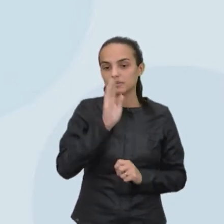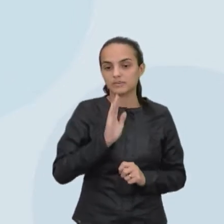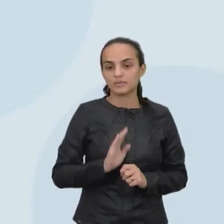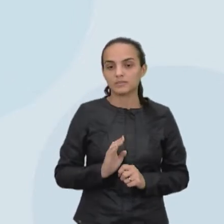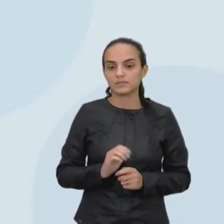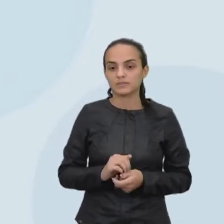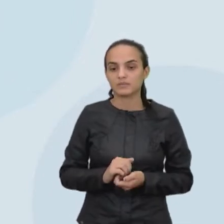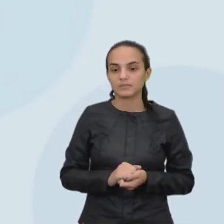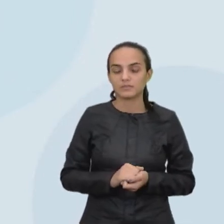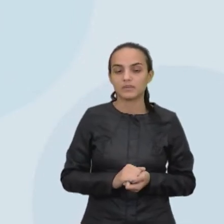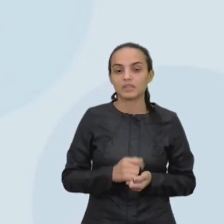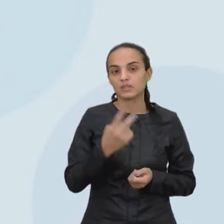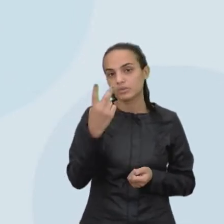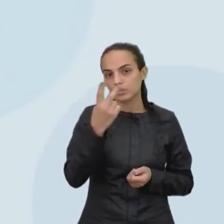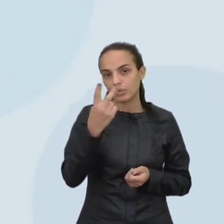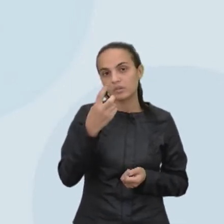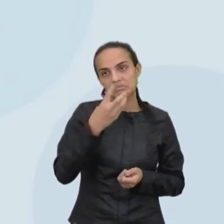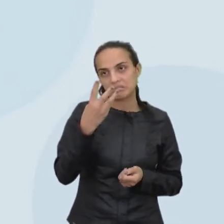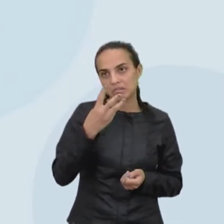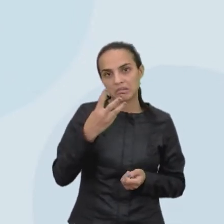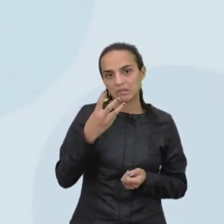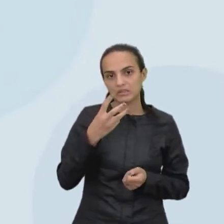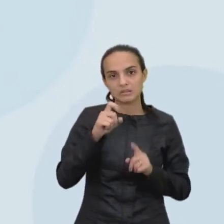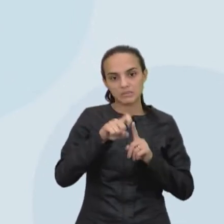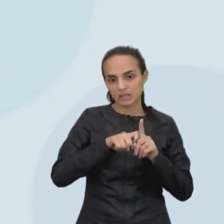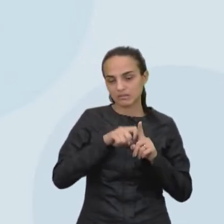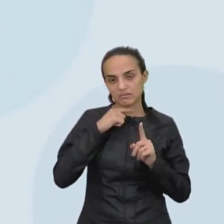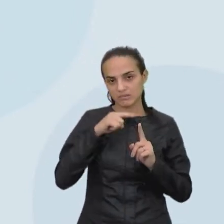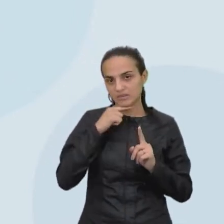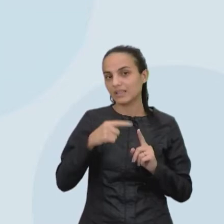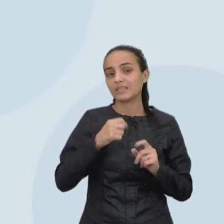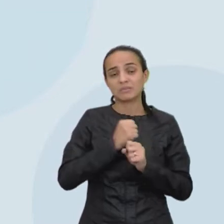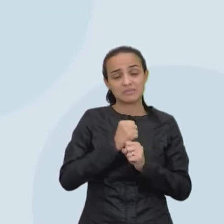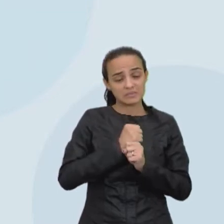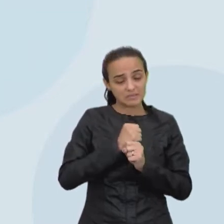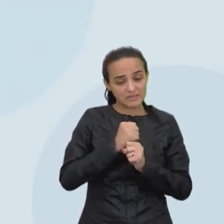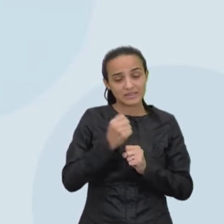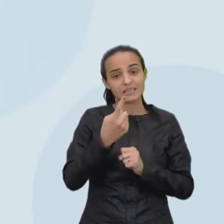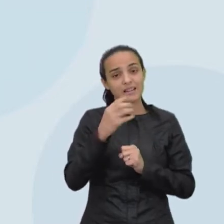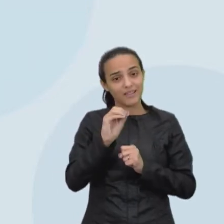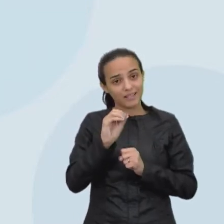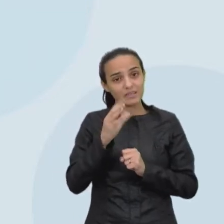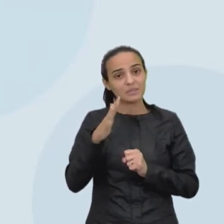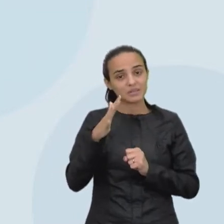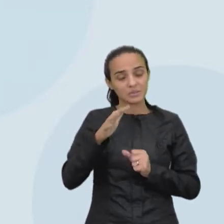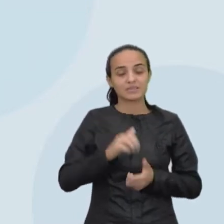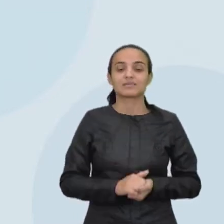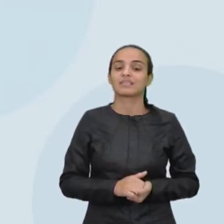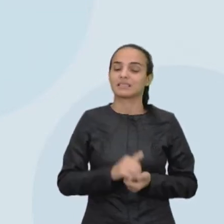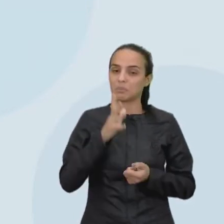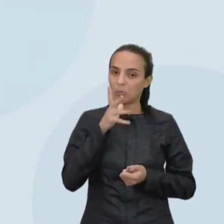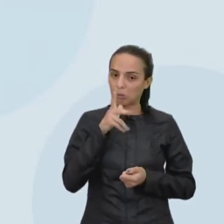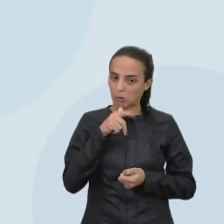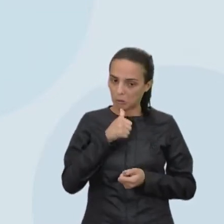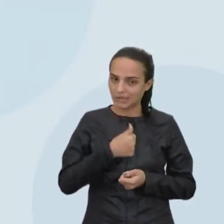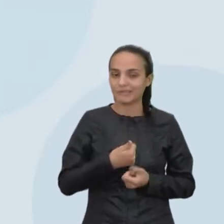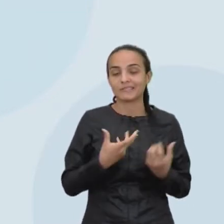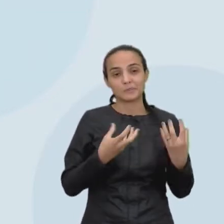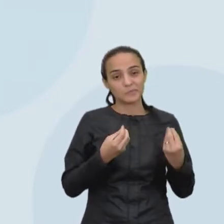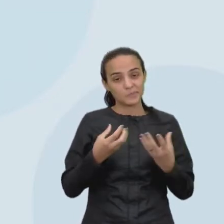aí em 2 ou 3 dias, isso não tem como. Então demanda muito tempo e muito